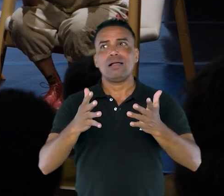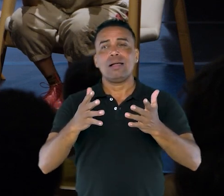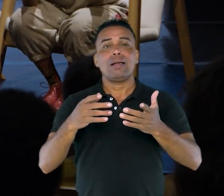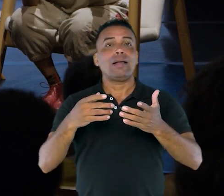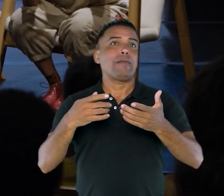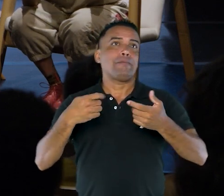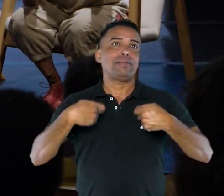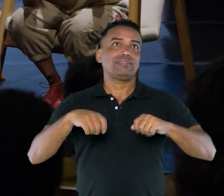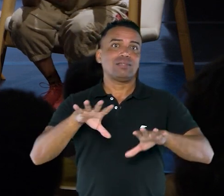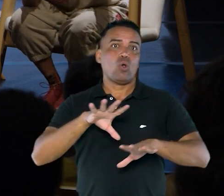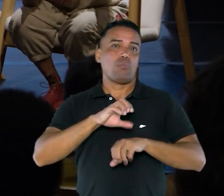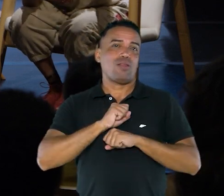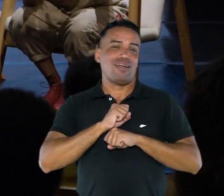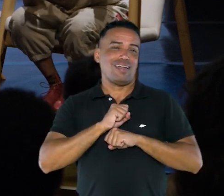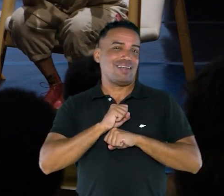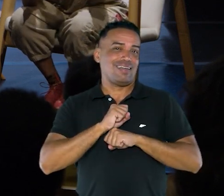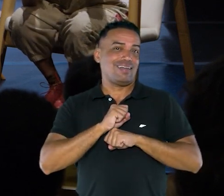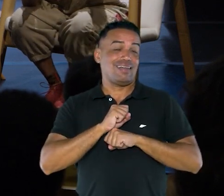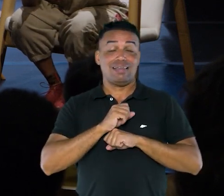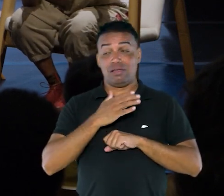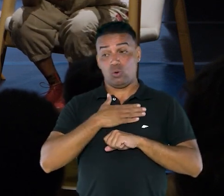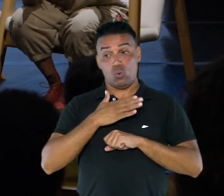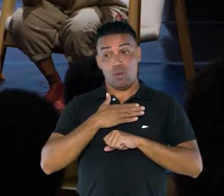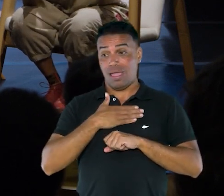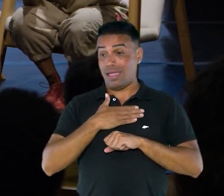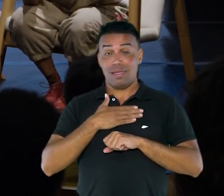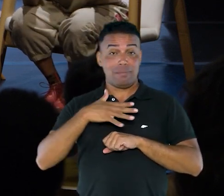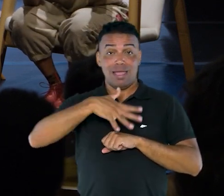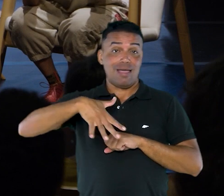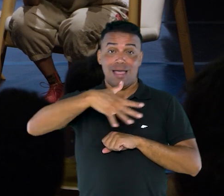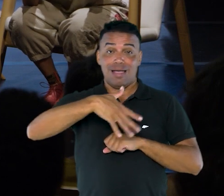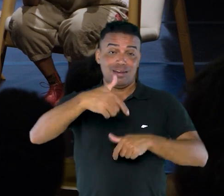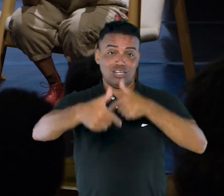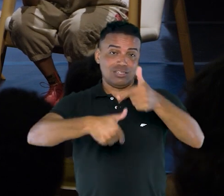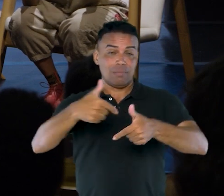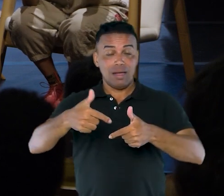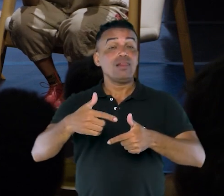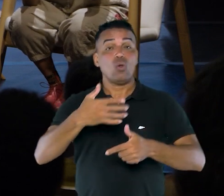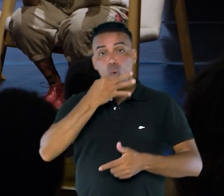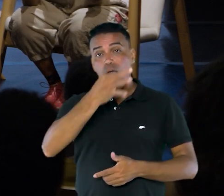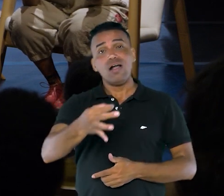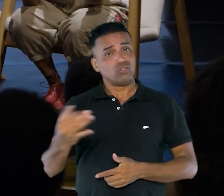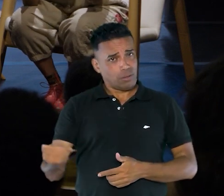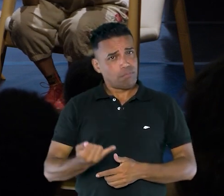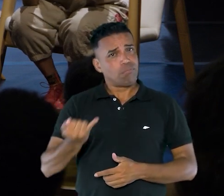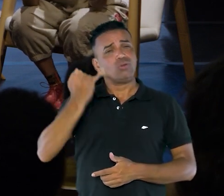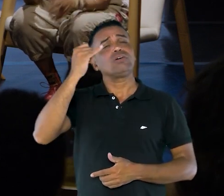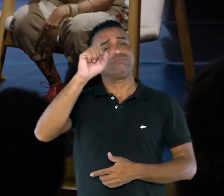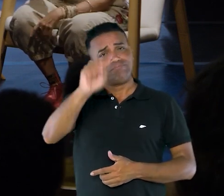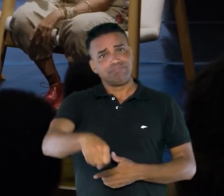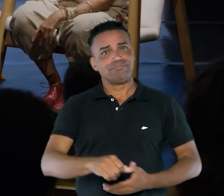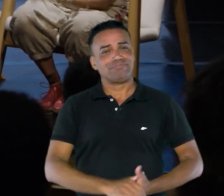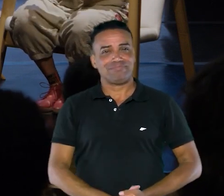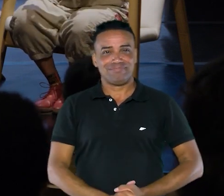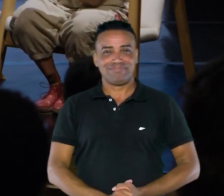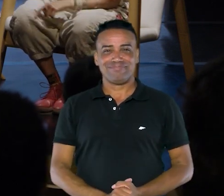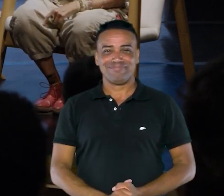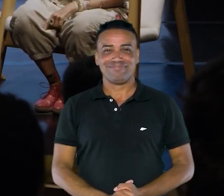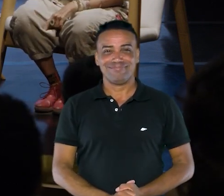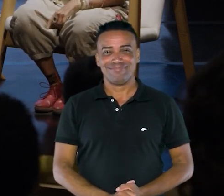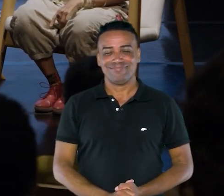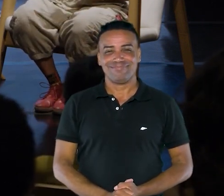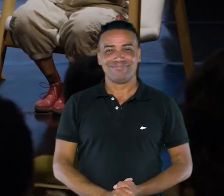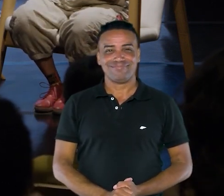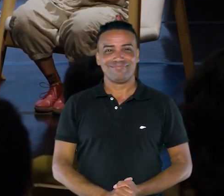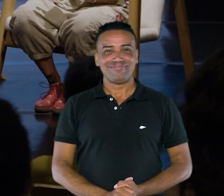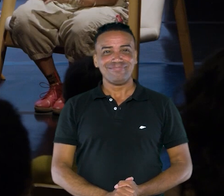ser incorporada. Eu não sei como, porque não é a minha prática, mas eu acho que isso é muito importante. Uma